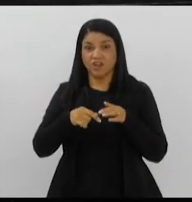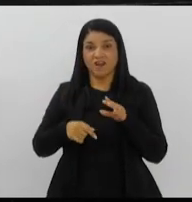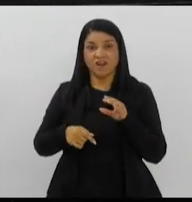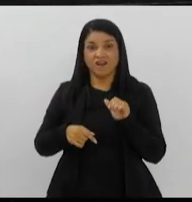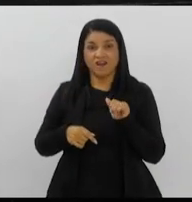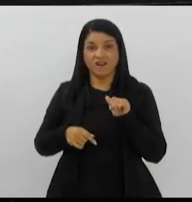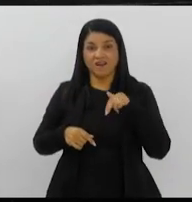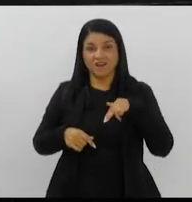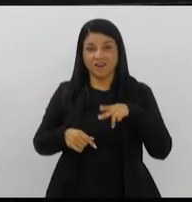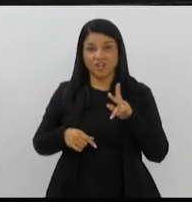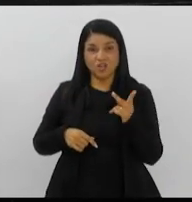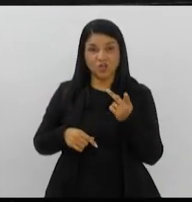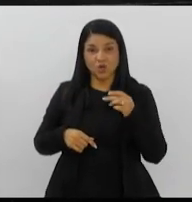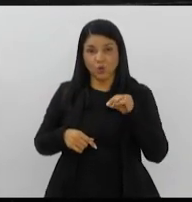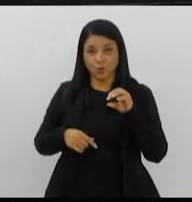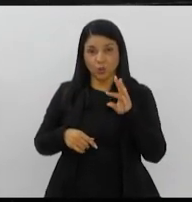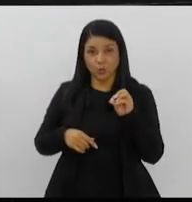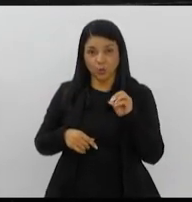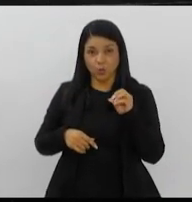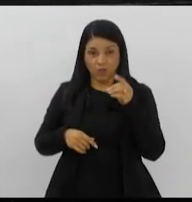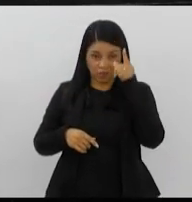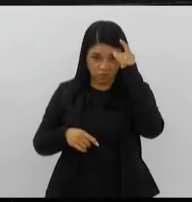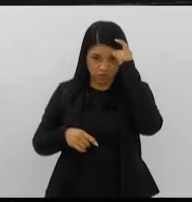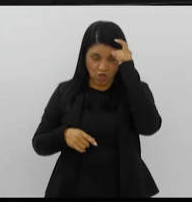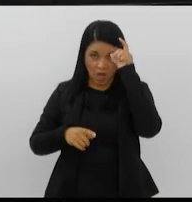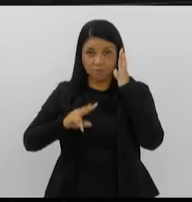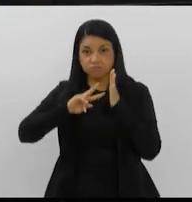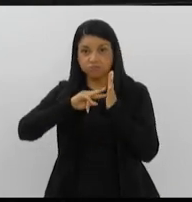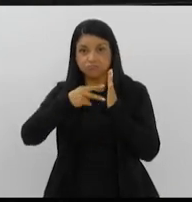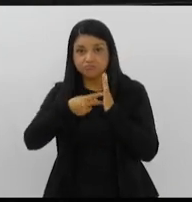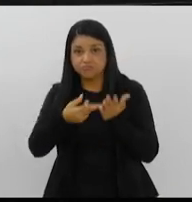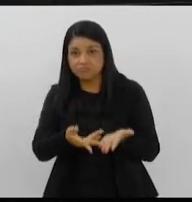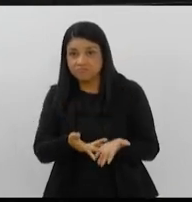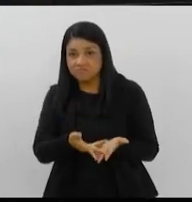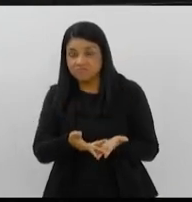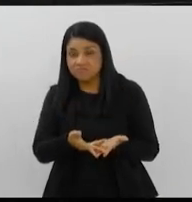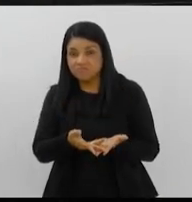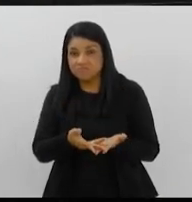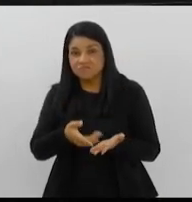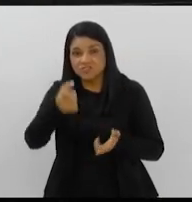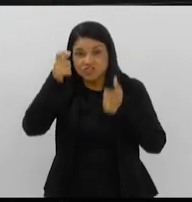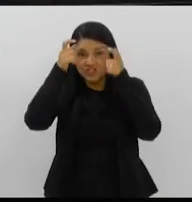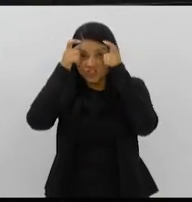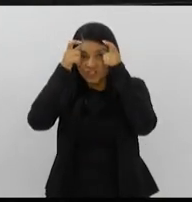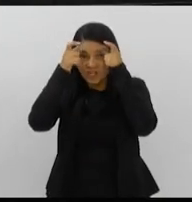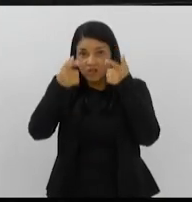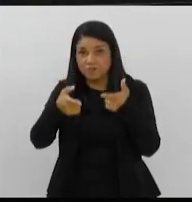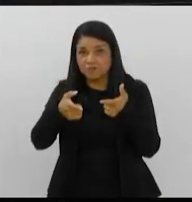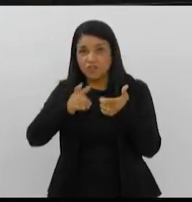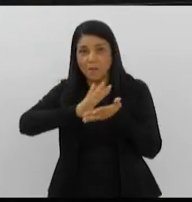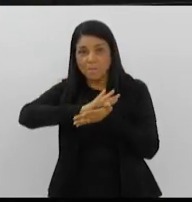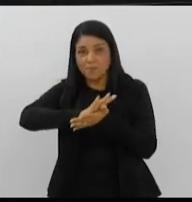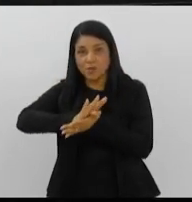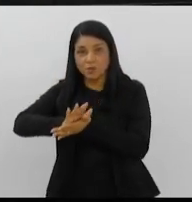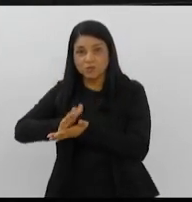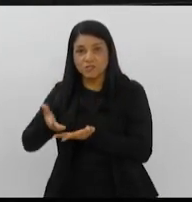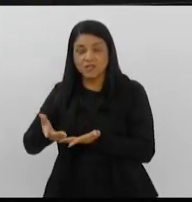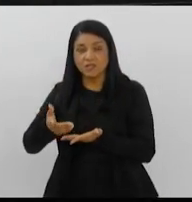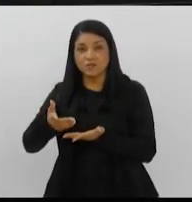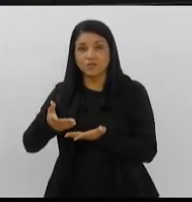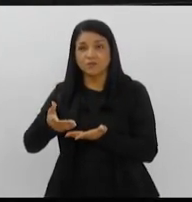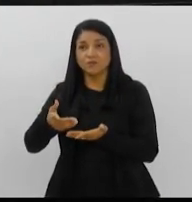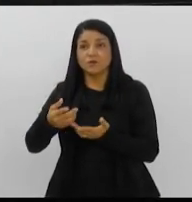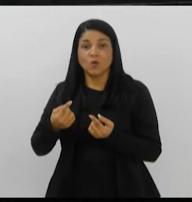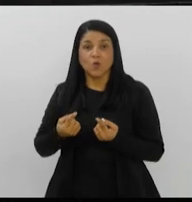preconceito. Seguramente, já naquela época, o pessoal estava tendo preconceito contra o deputado Fred